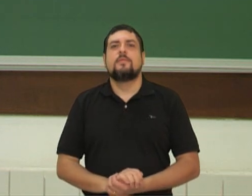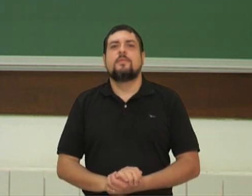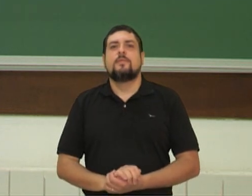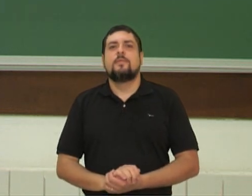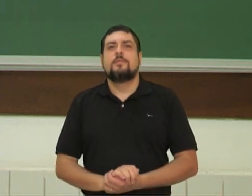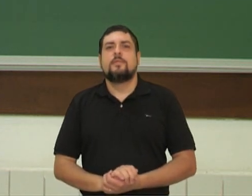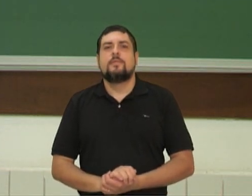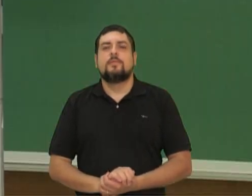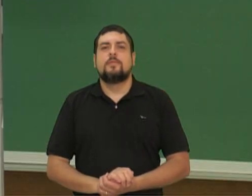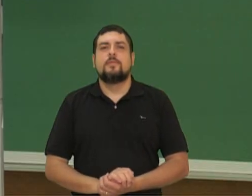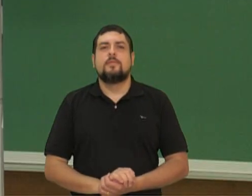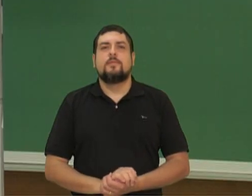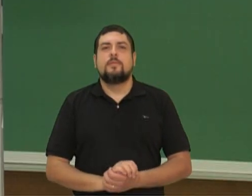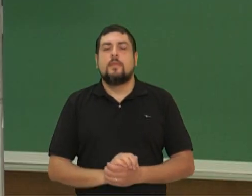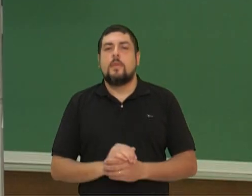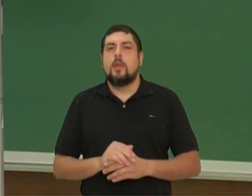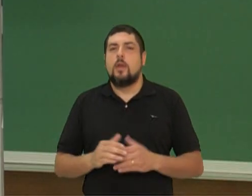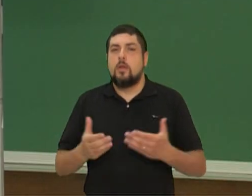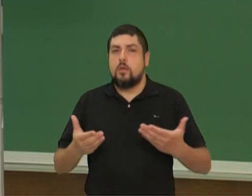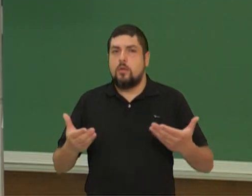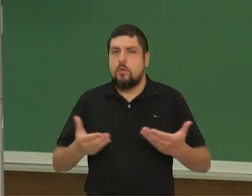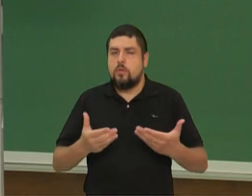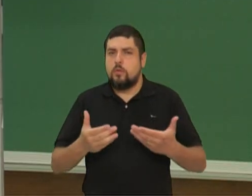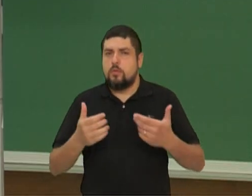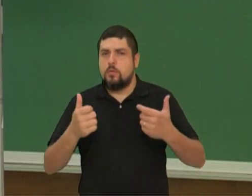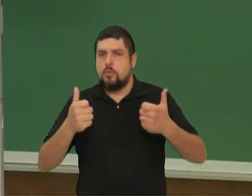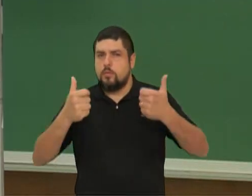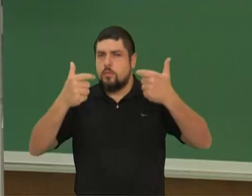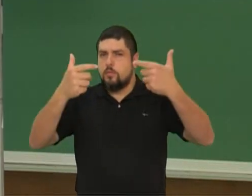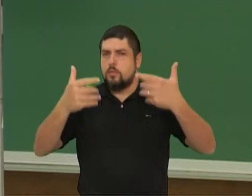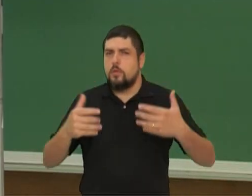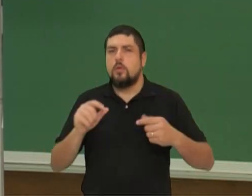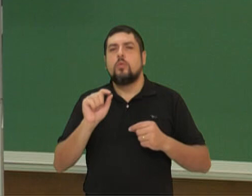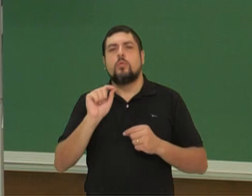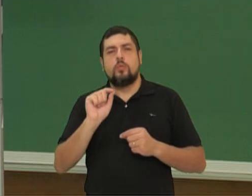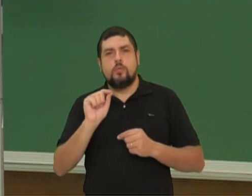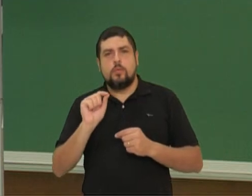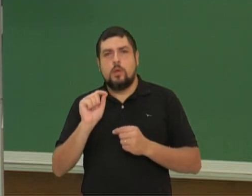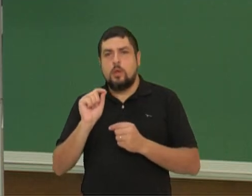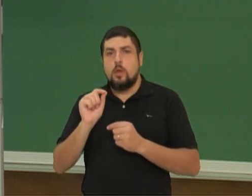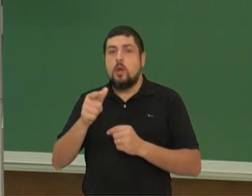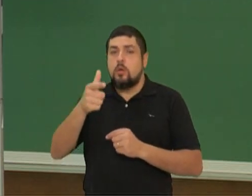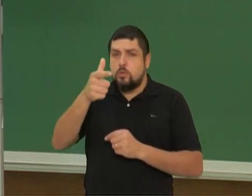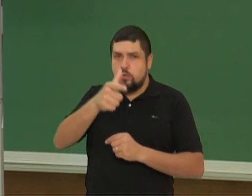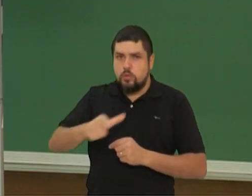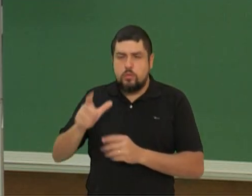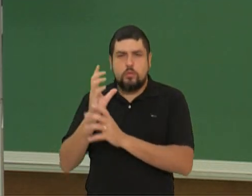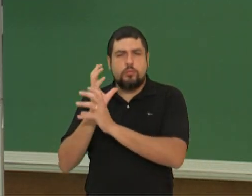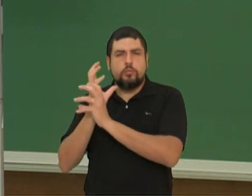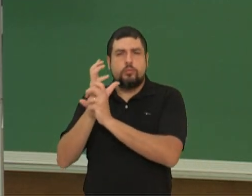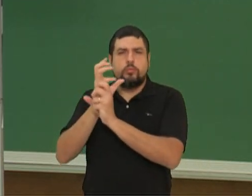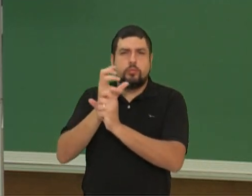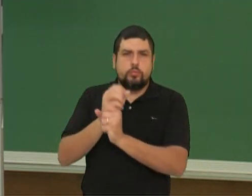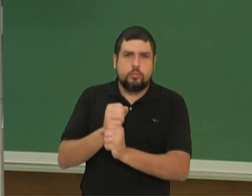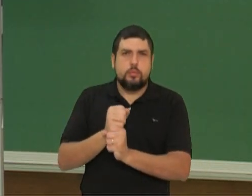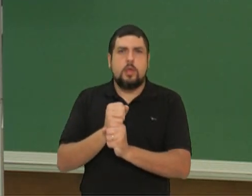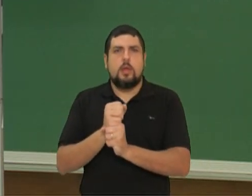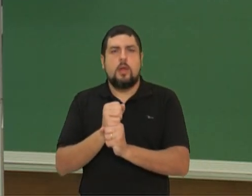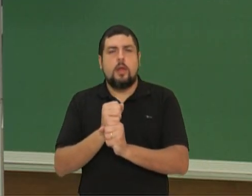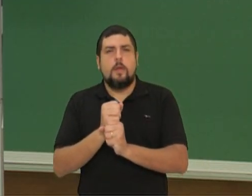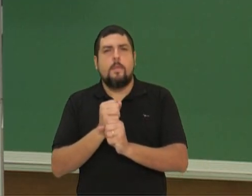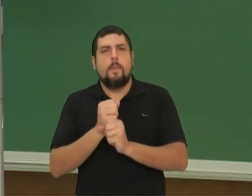ensino médio. Nós vamos falar hoje e retomar de novo mais alguns conceitos de